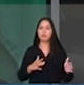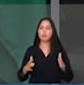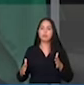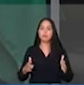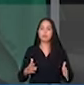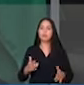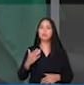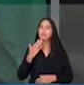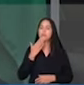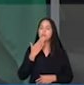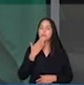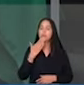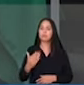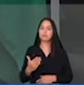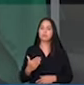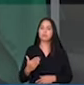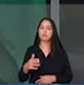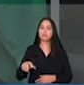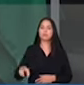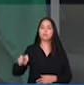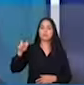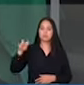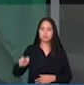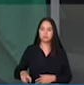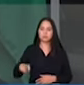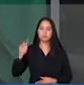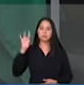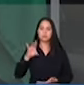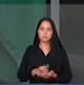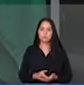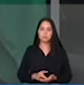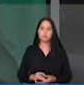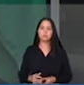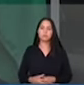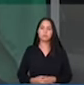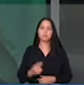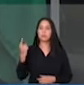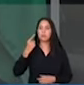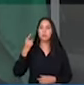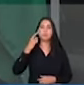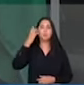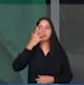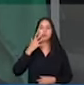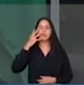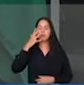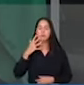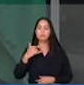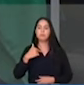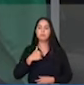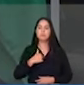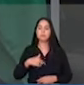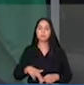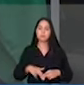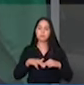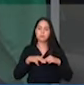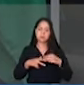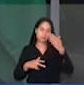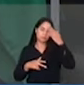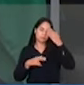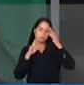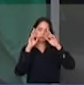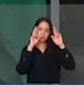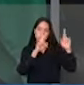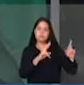convocado e empossado este é o primeiro pronunciamento depois que sbid da notícia